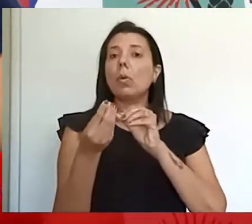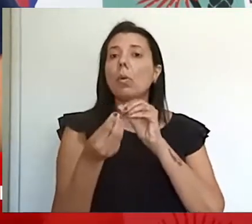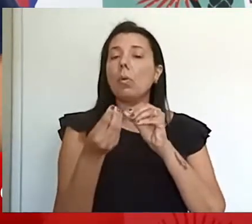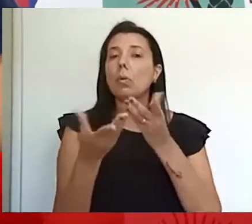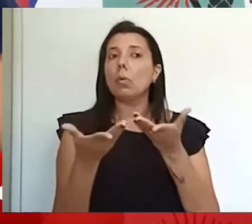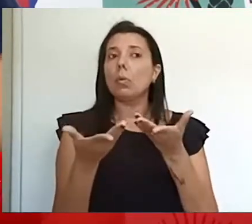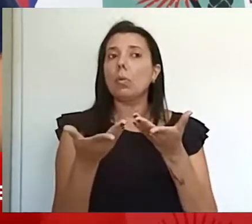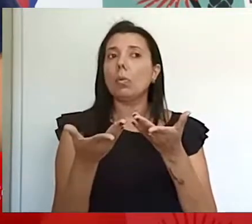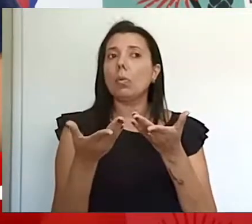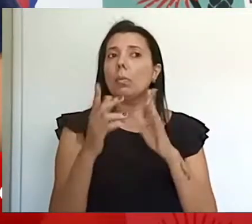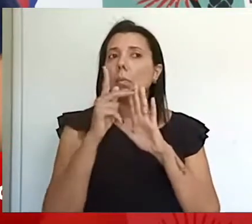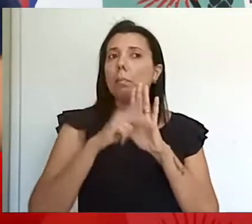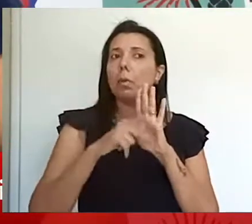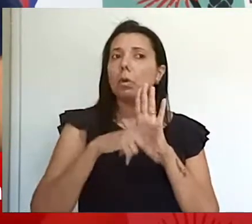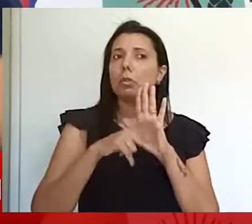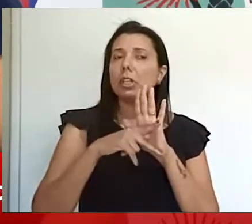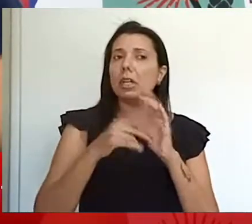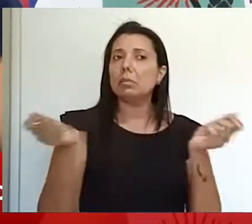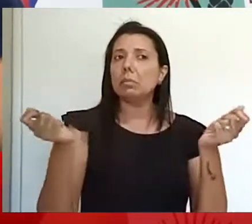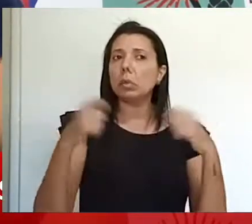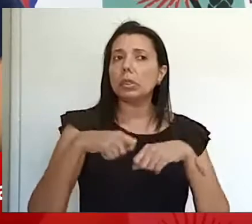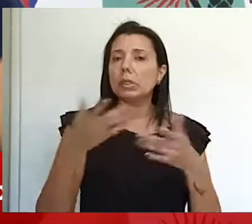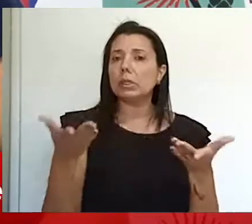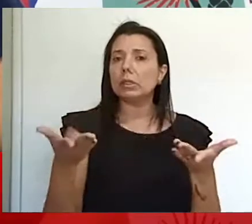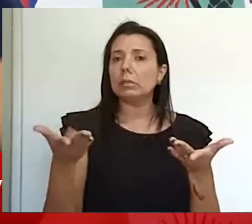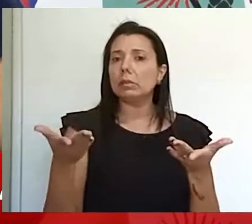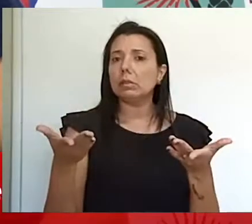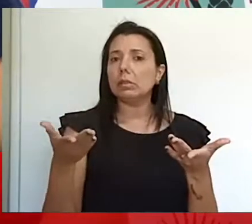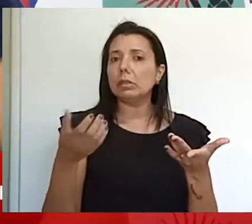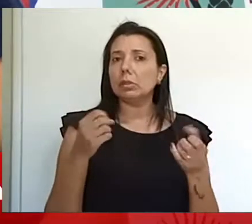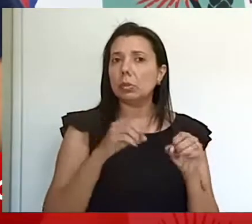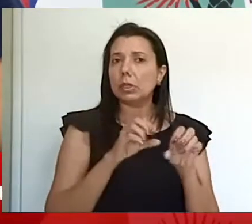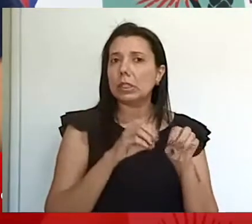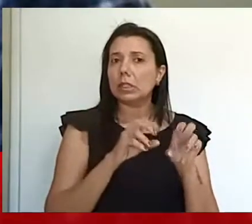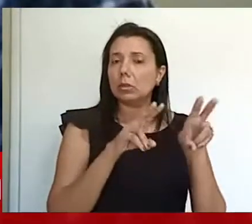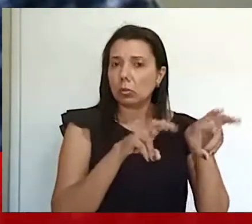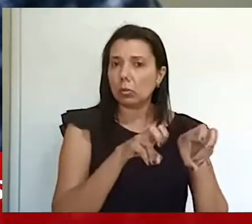projeto possível, cabível na educação do campo?